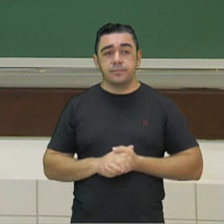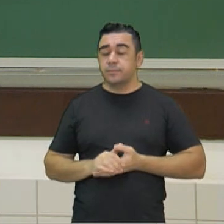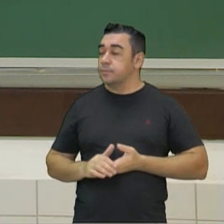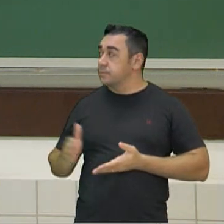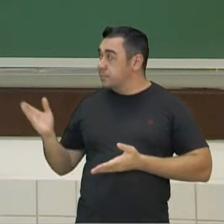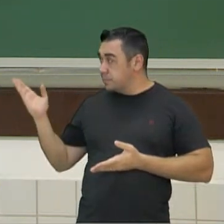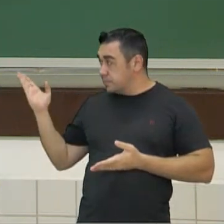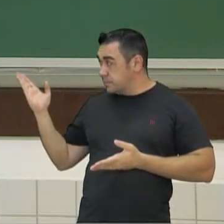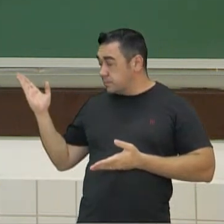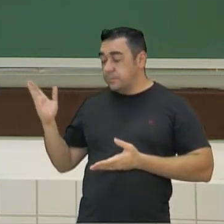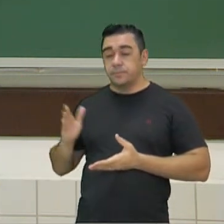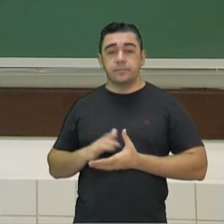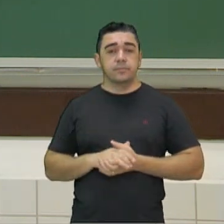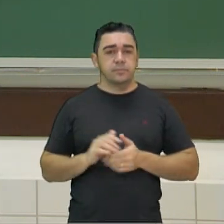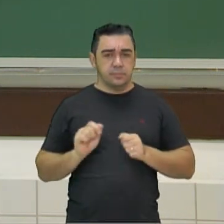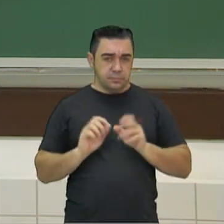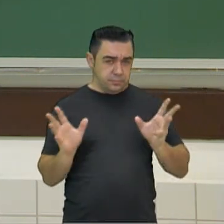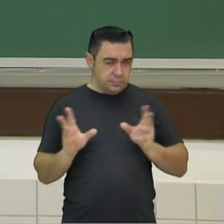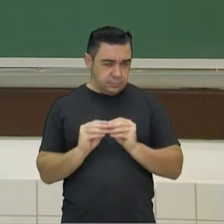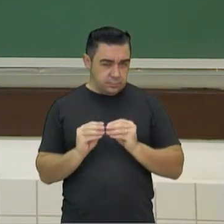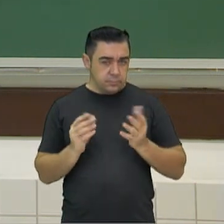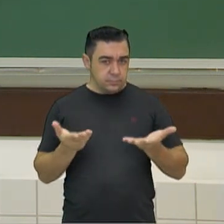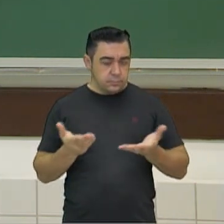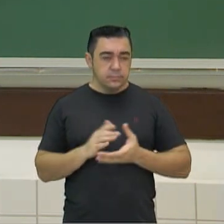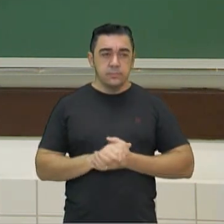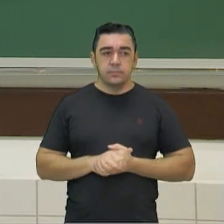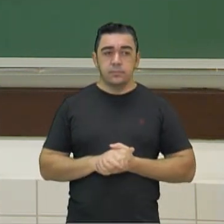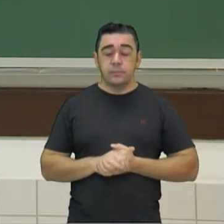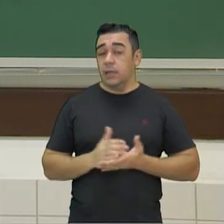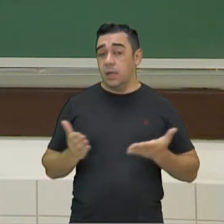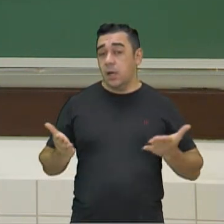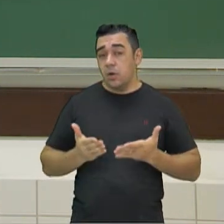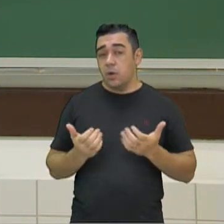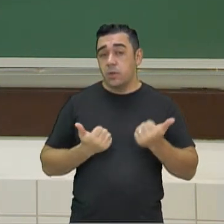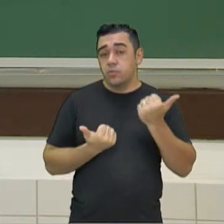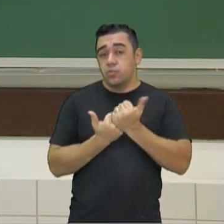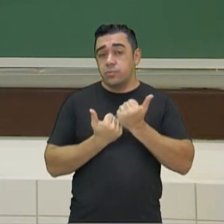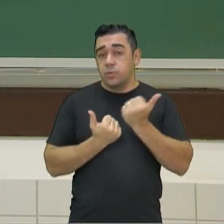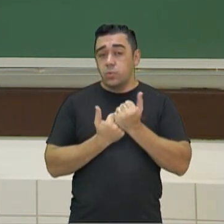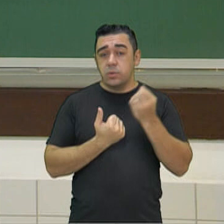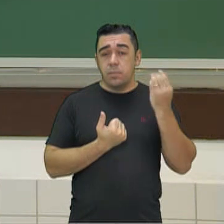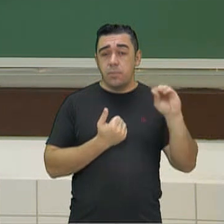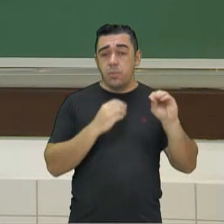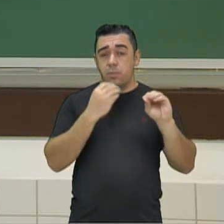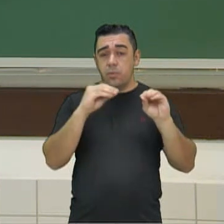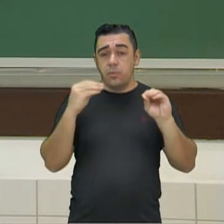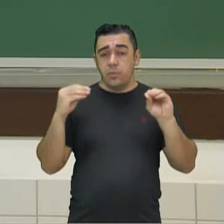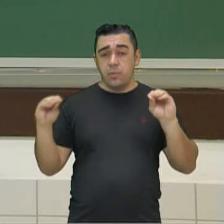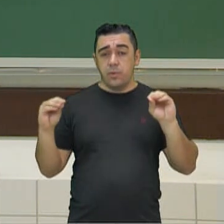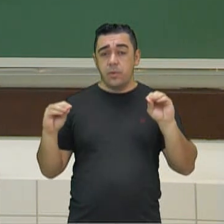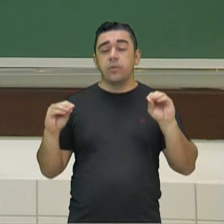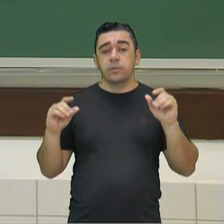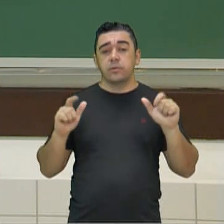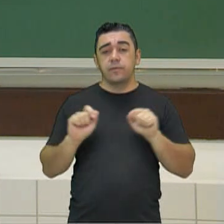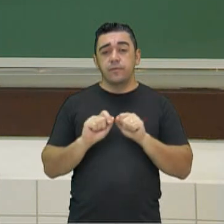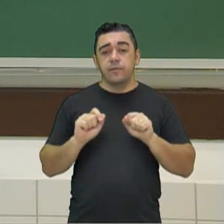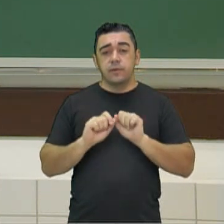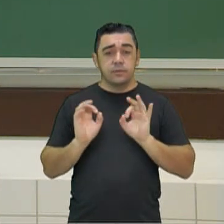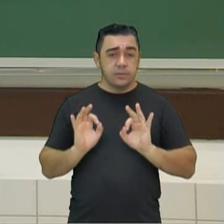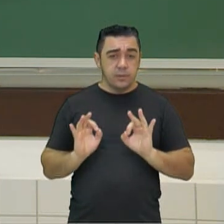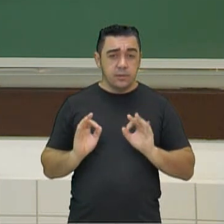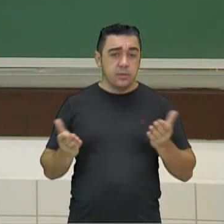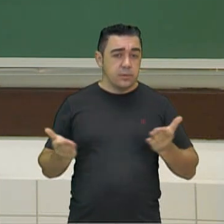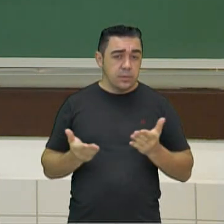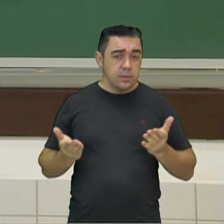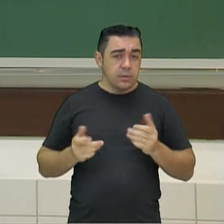raiz de 3, para escrever da forma mais simples, tá? Então, agora é só a gente substituir no nosso formato